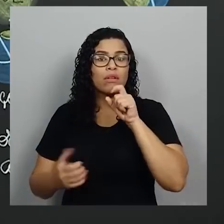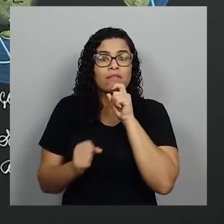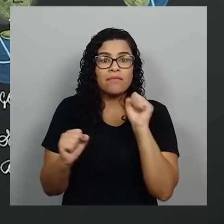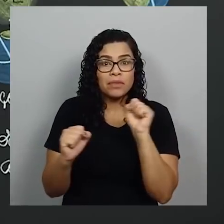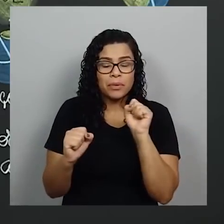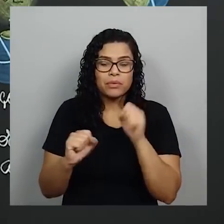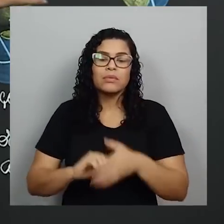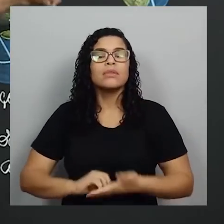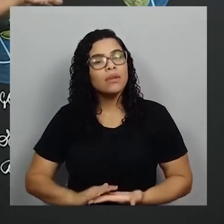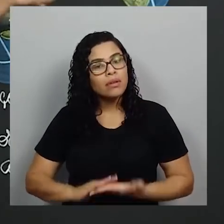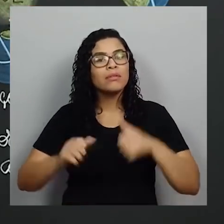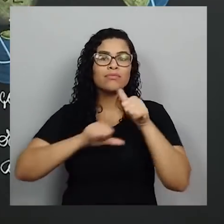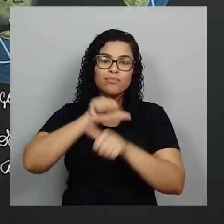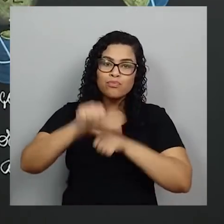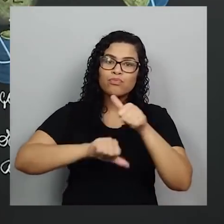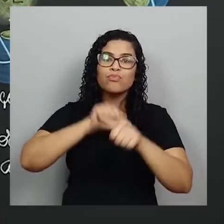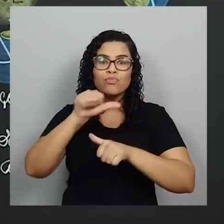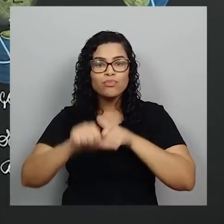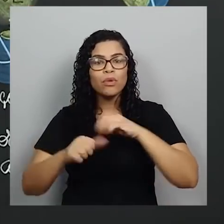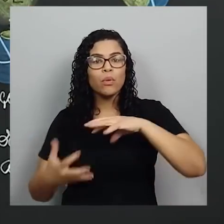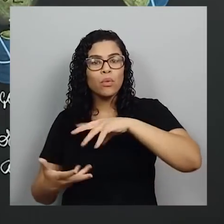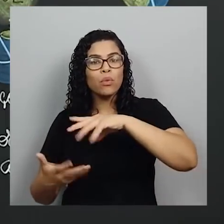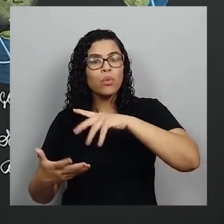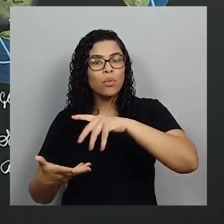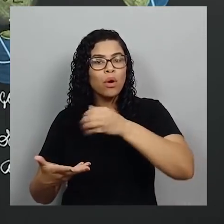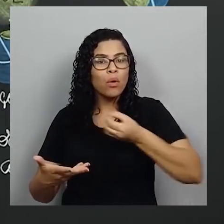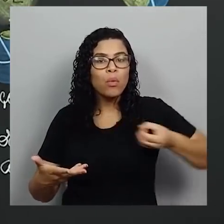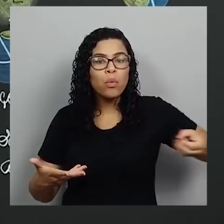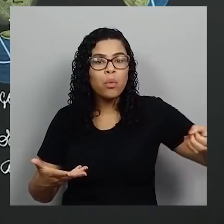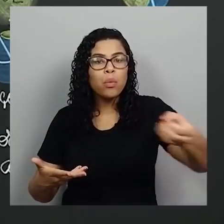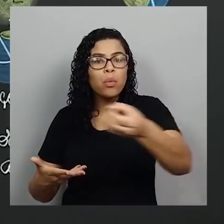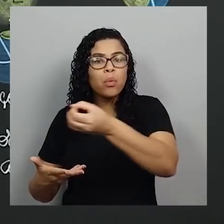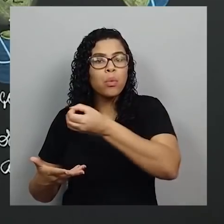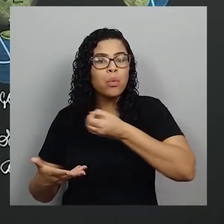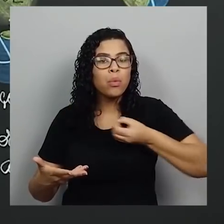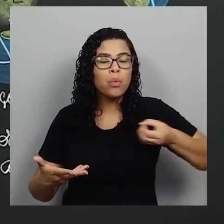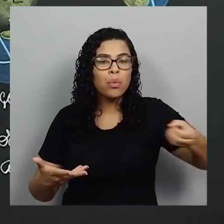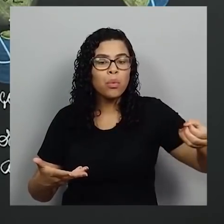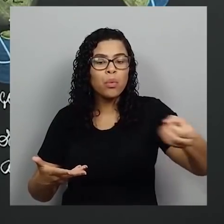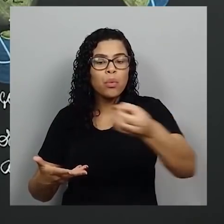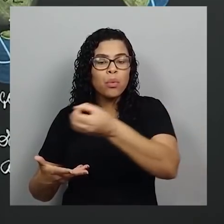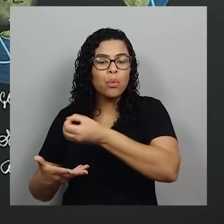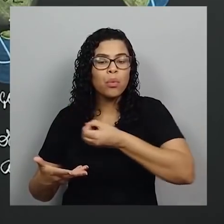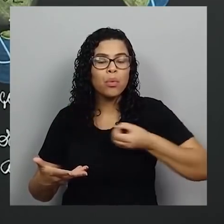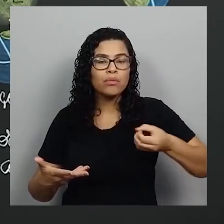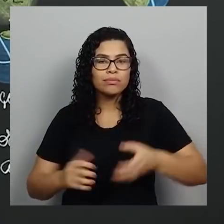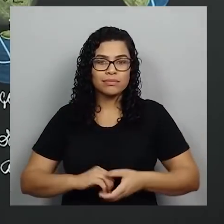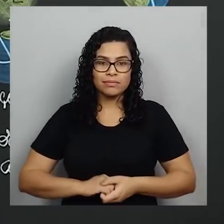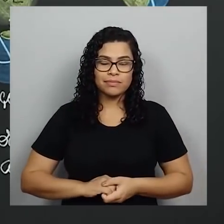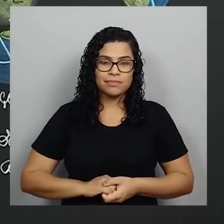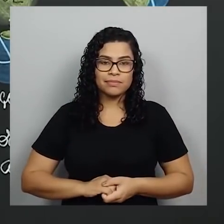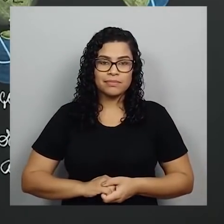está em inverno. E assim vai trocando. A porção superior do planeta, ela está numa estação, a